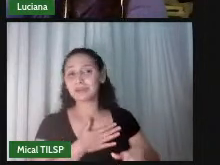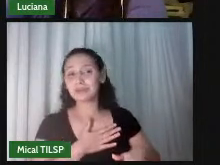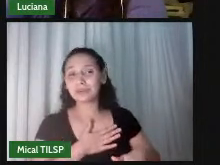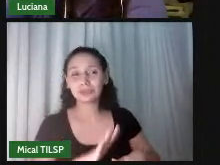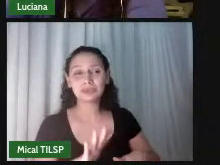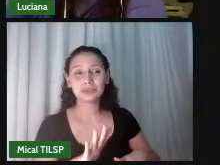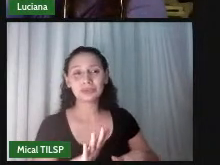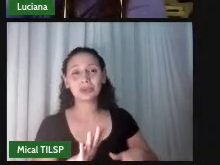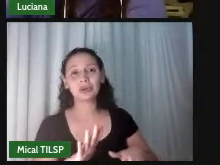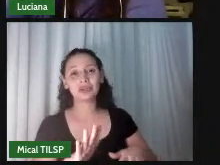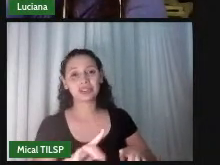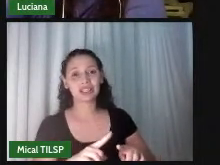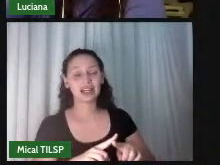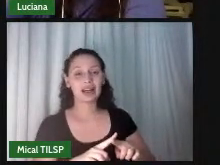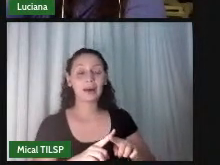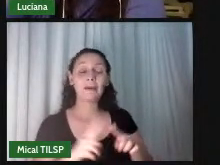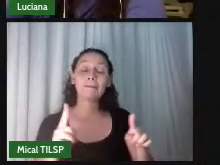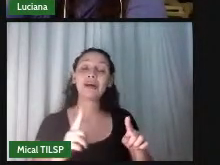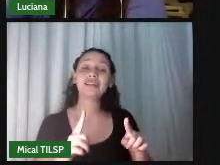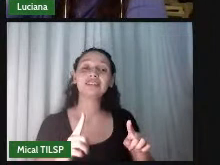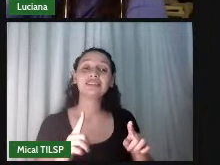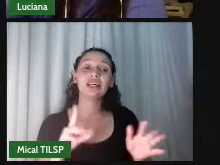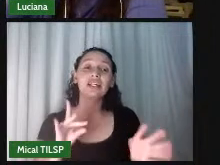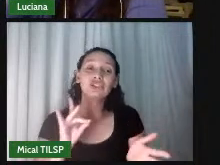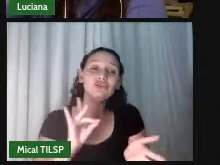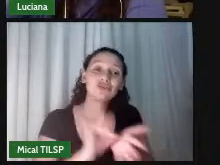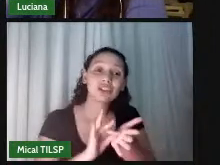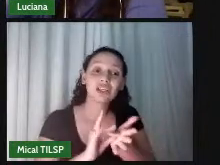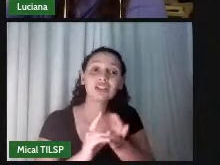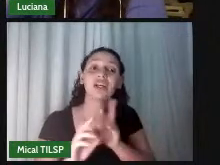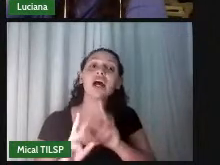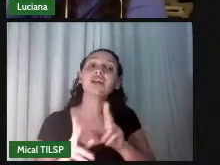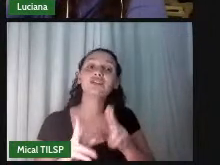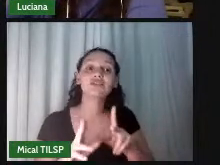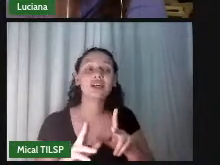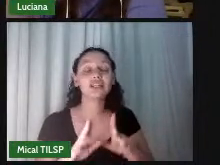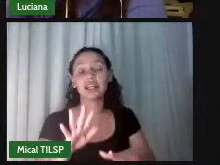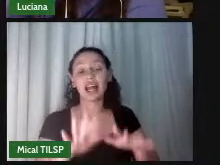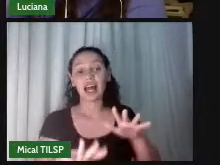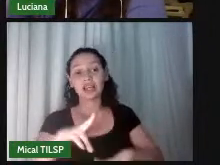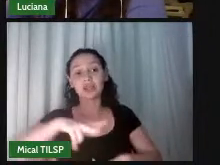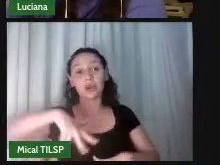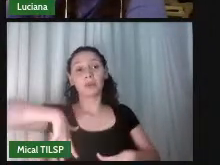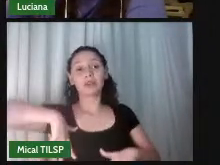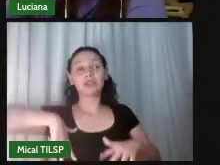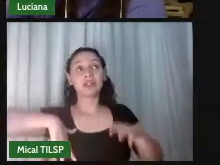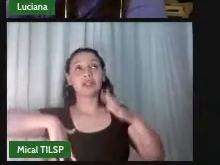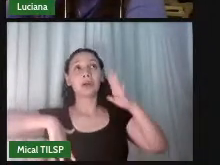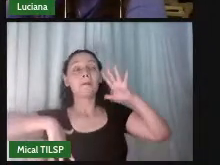vezes a realidade é diferente, né? O paciente tem uma expectativa, ele acha que vai correr de um